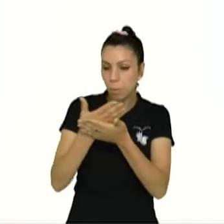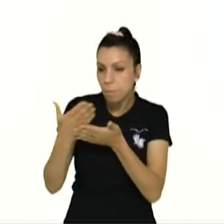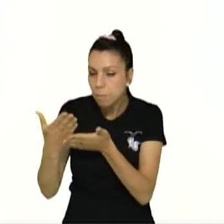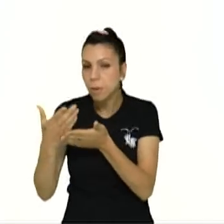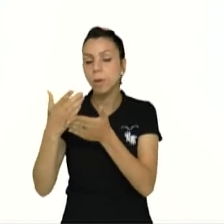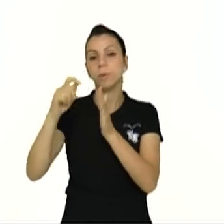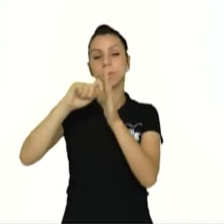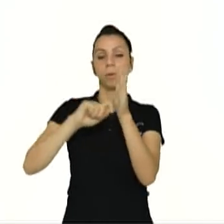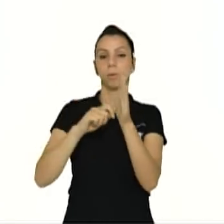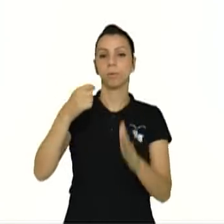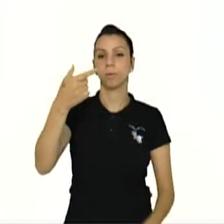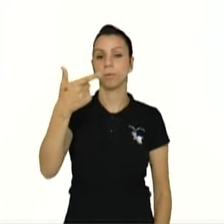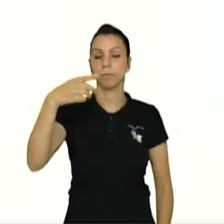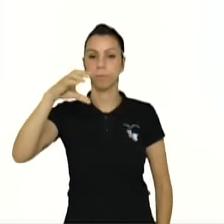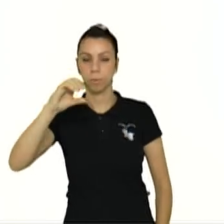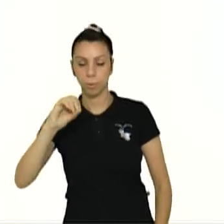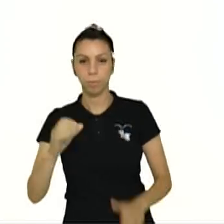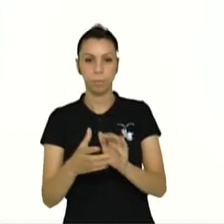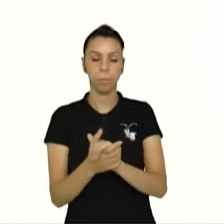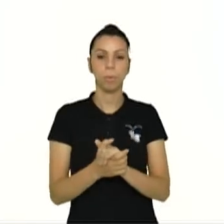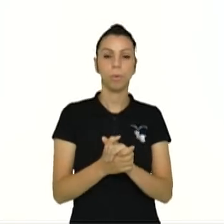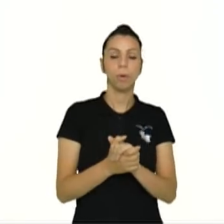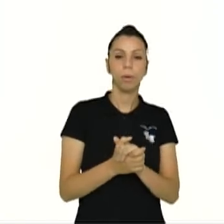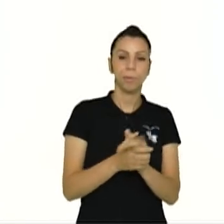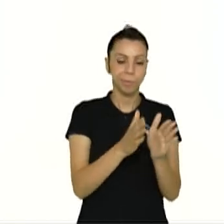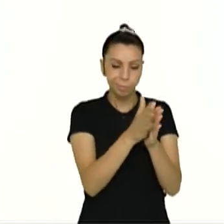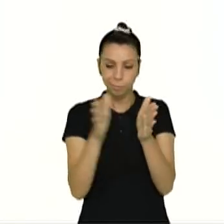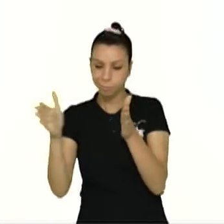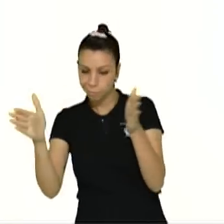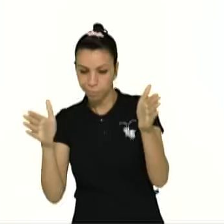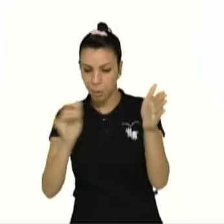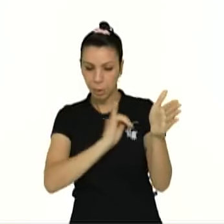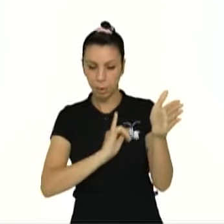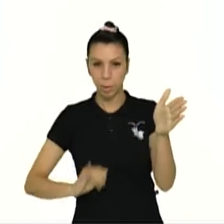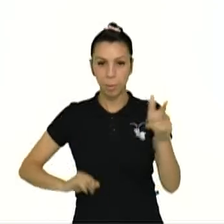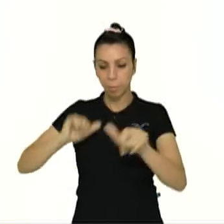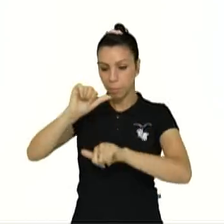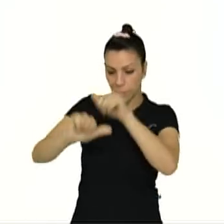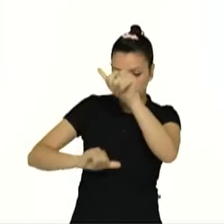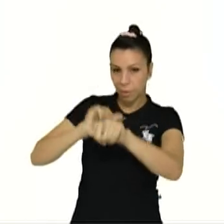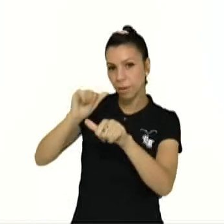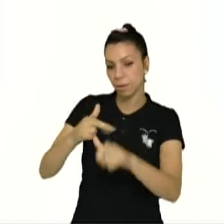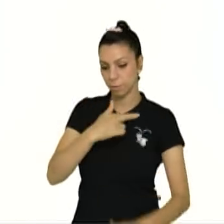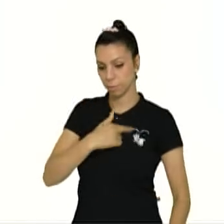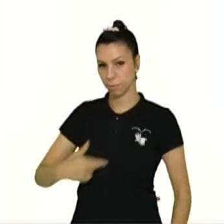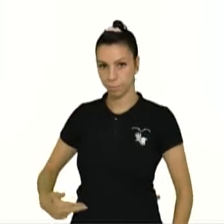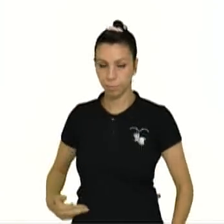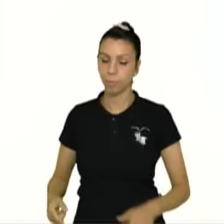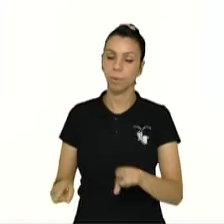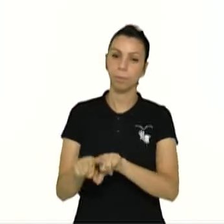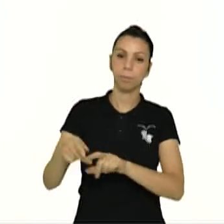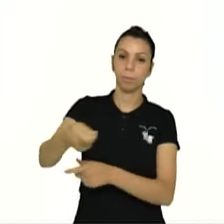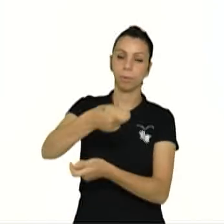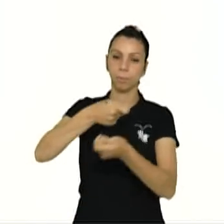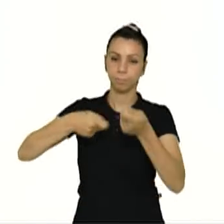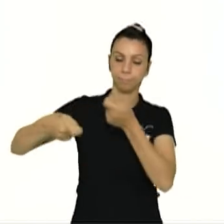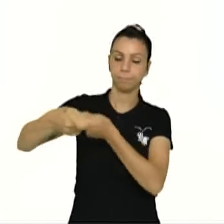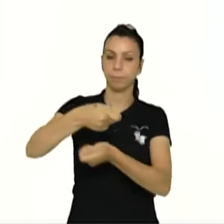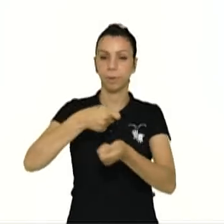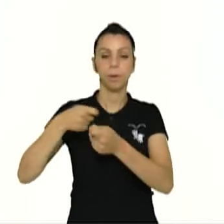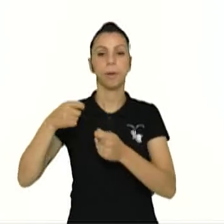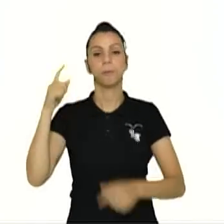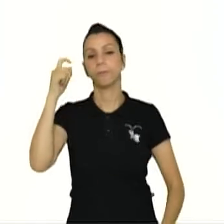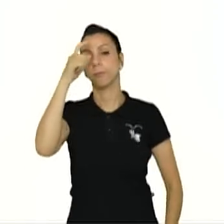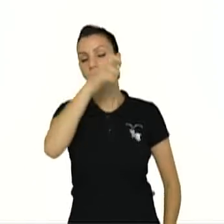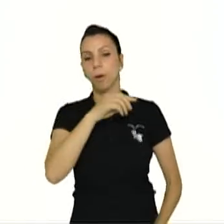transição ali do Brasil Império para o Brasil República, e nós falamos que as dificuldades socioeconômicas que eles enfrentavam,